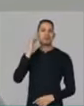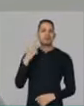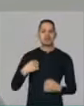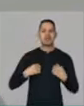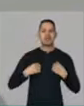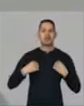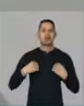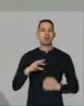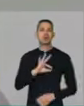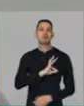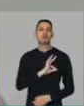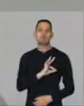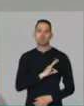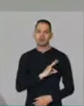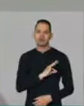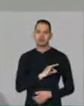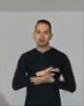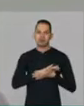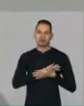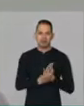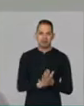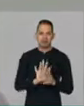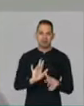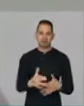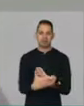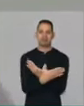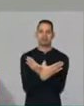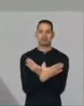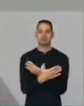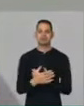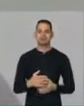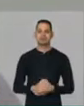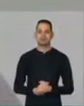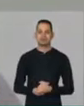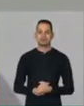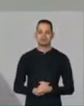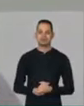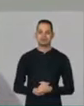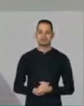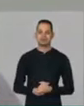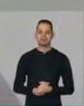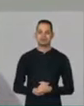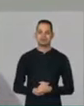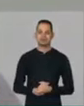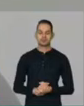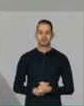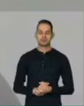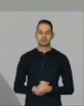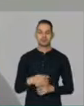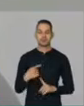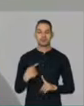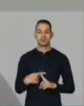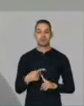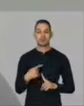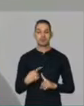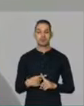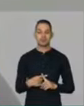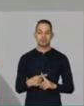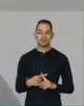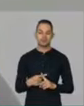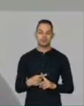mais uma humilhação para as Forças Armadas brasileiras como instituição. Porque foi